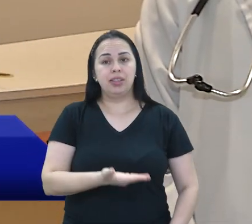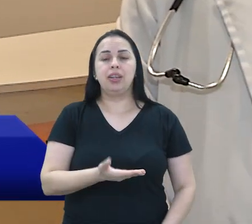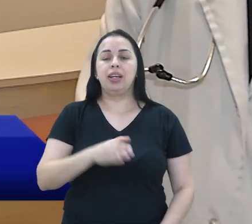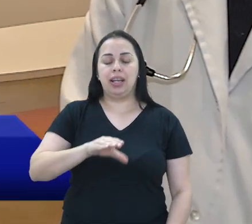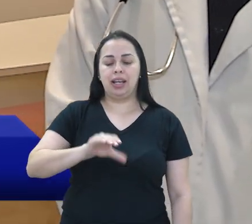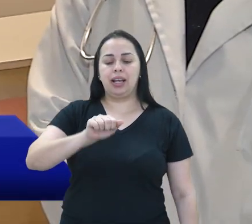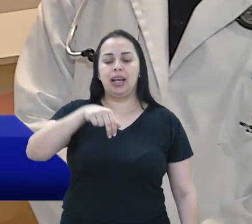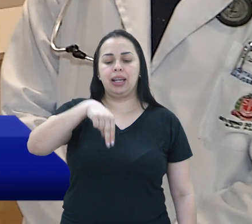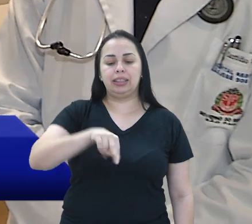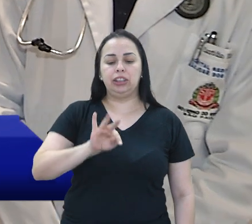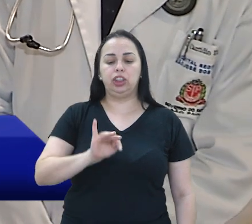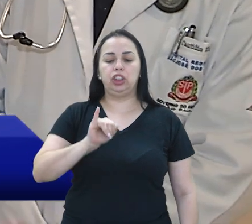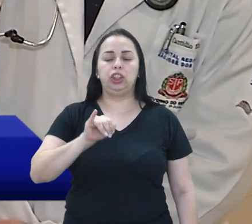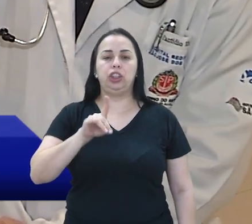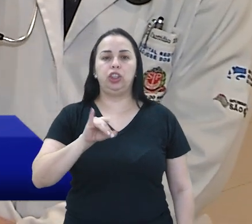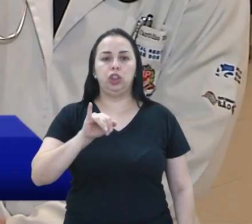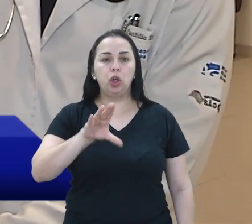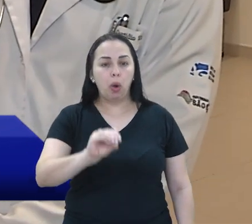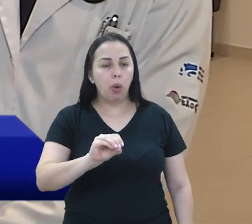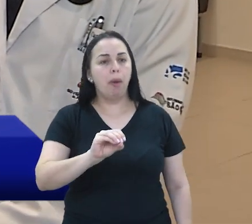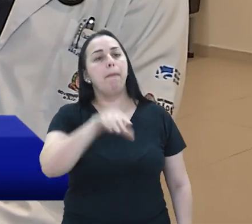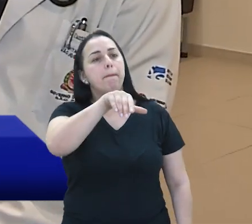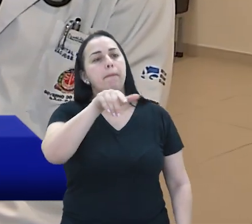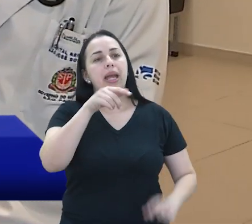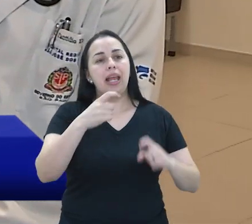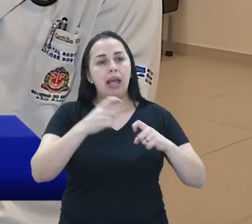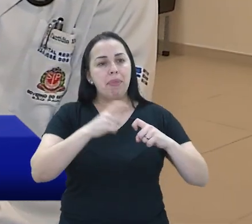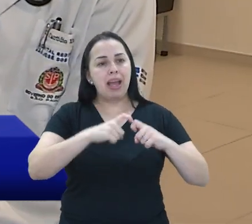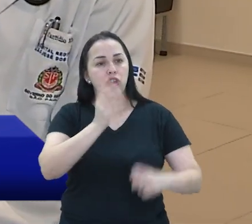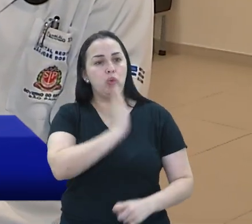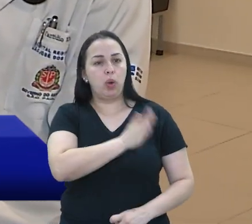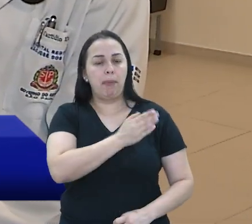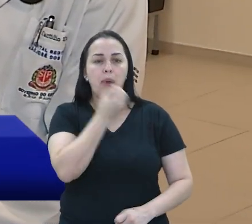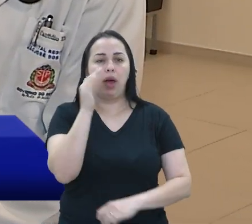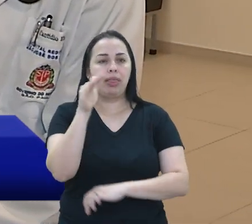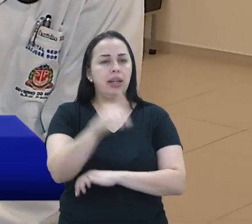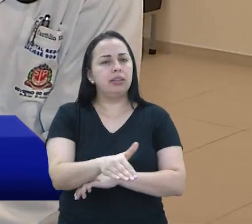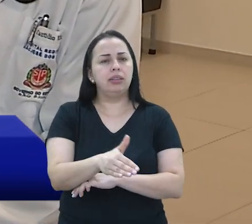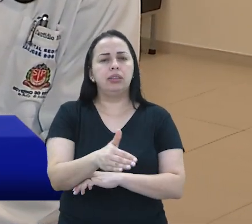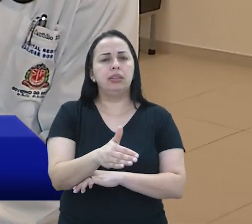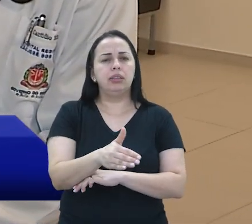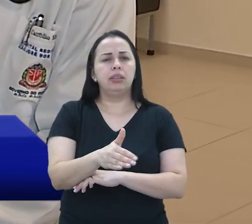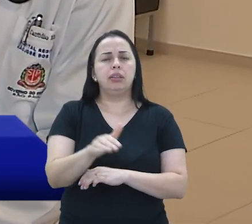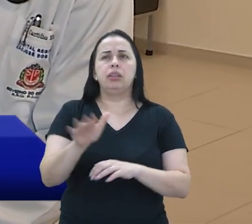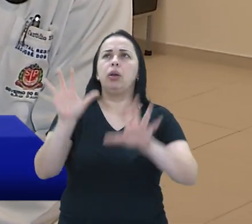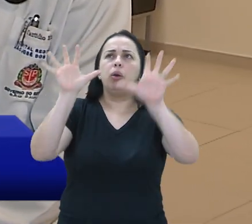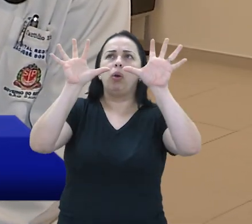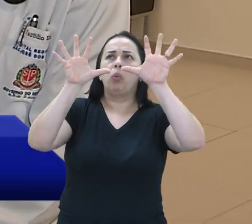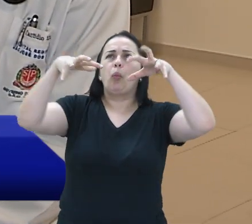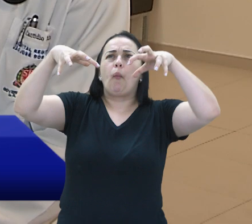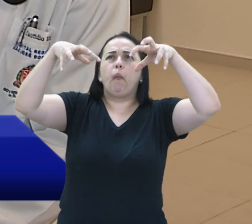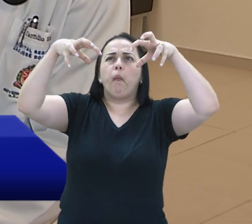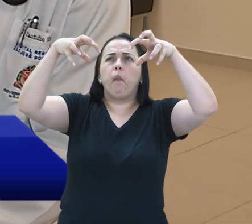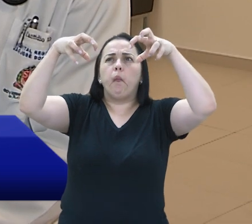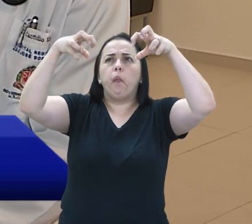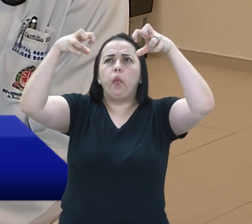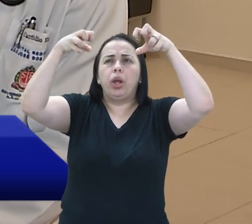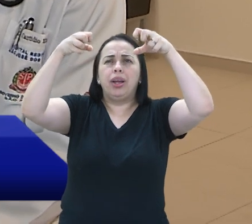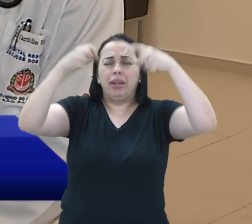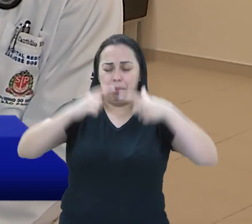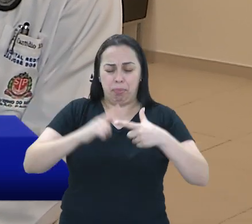o Cantídio Martins, ele que é cardiologista. Cantídio, uma boa tarde. Quais os riscos, que acontecem